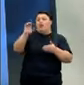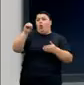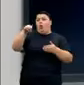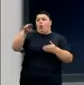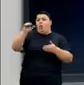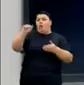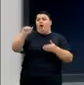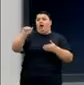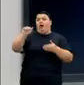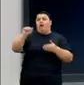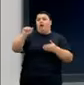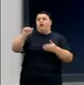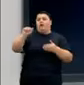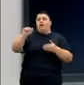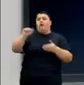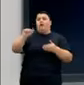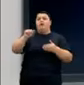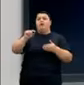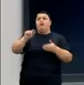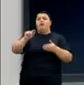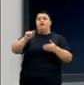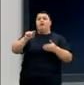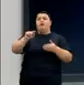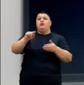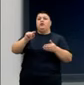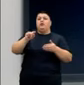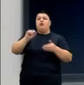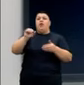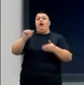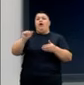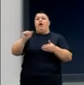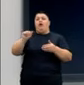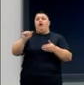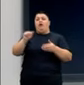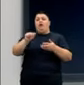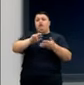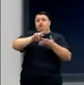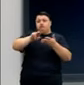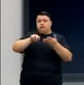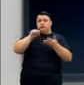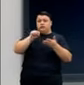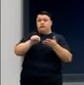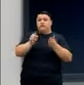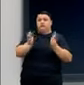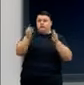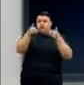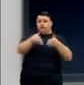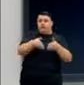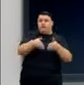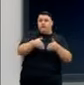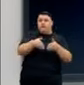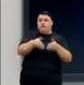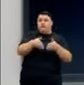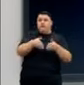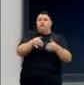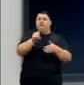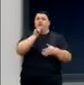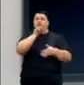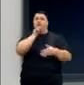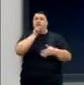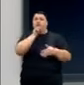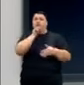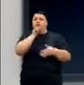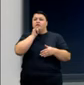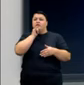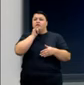os celomados, os pseudocelomados e os acelomados, que não têm celoma. Os acelomados, exemplos, temos